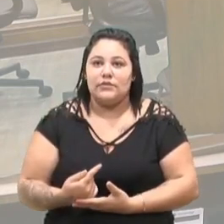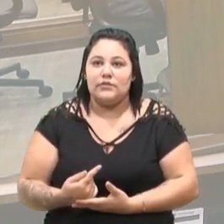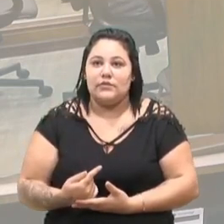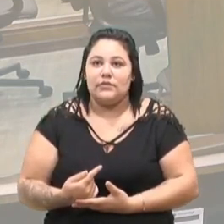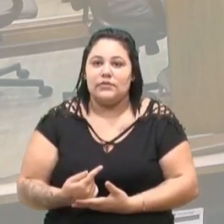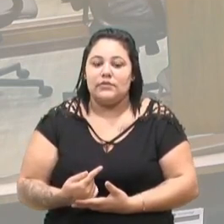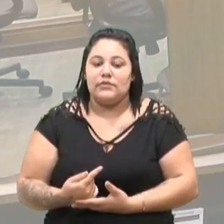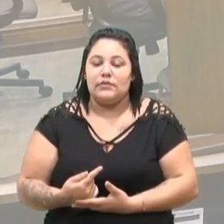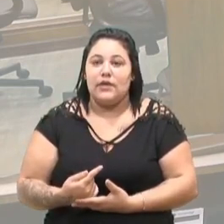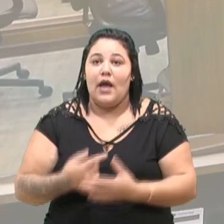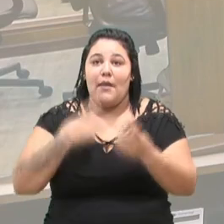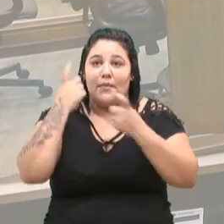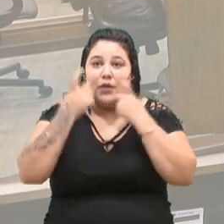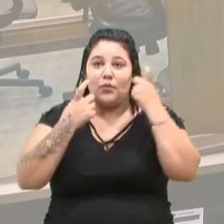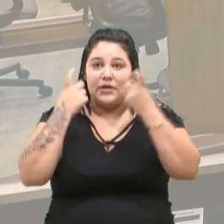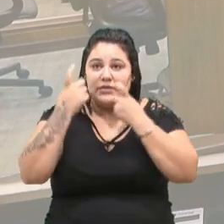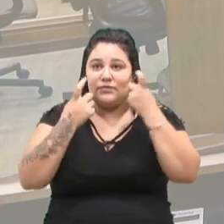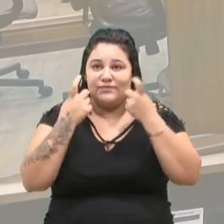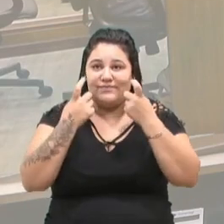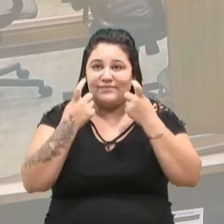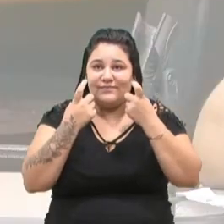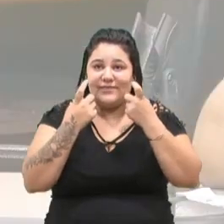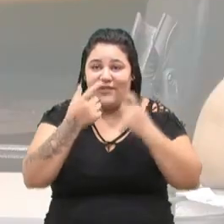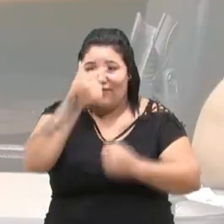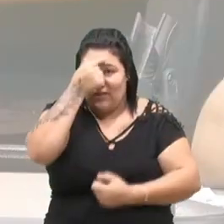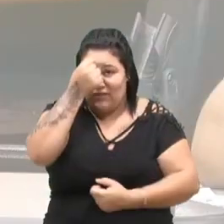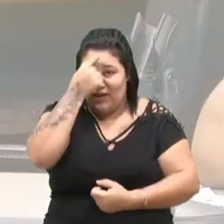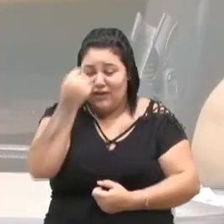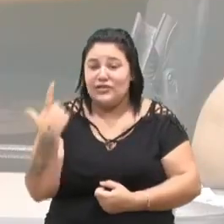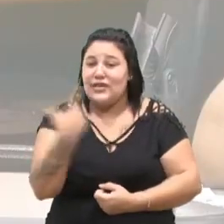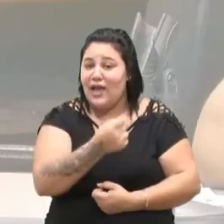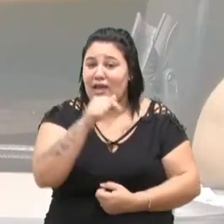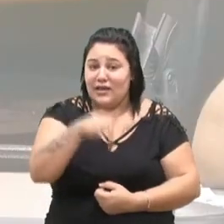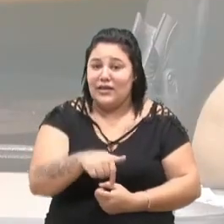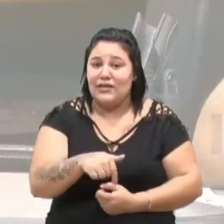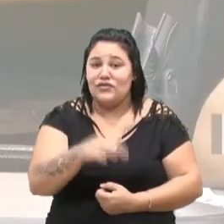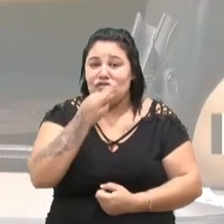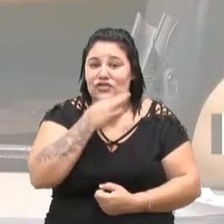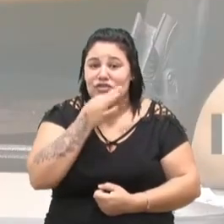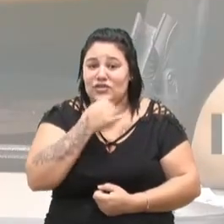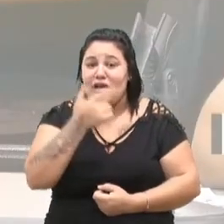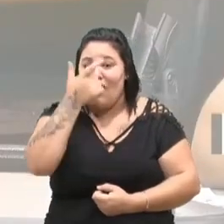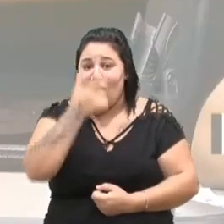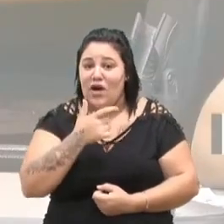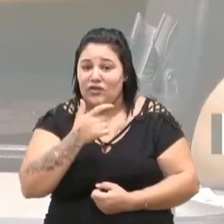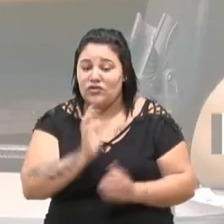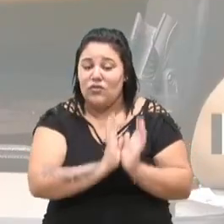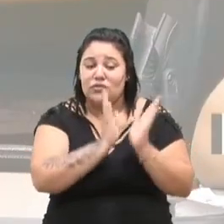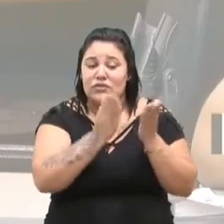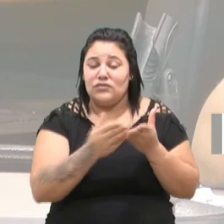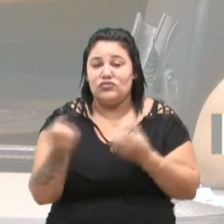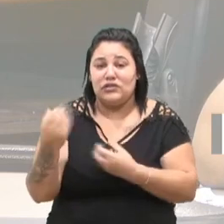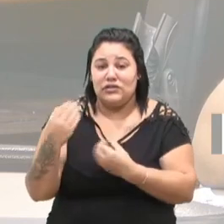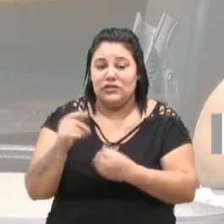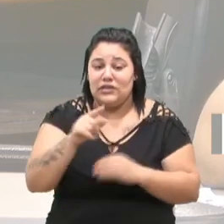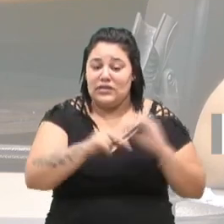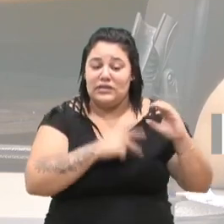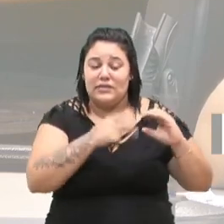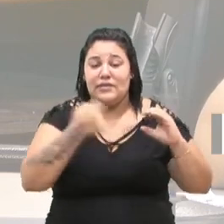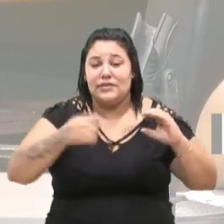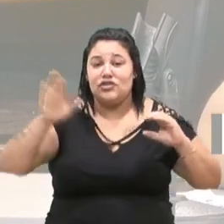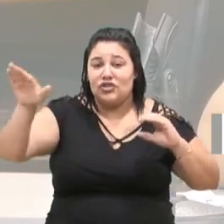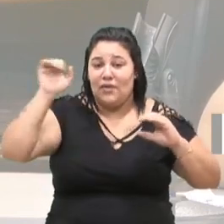de Caxias do Sul, como vai ficar essa situação? Então, eu acho que a Comissão de Educação desta Câmara tem que chamar uma